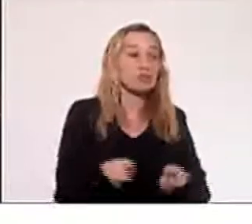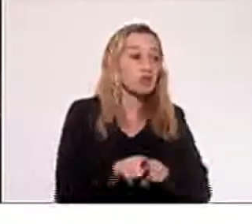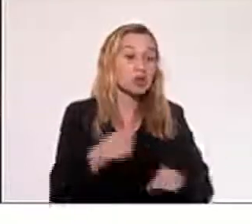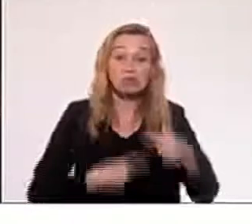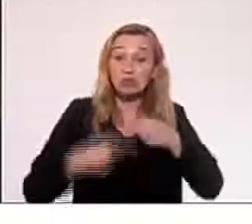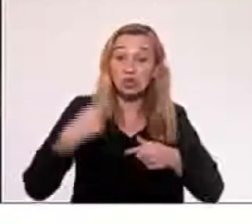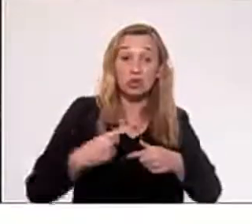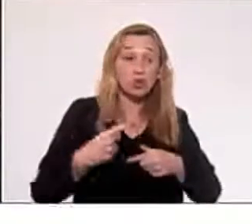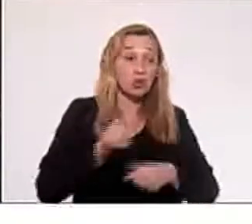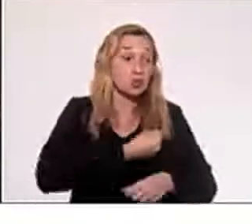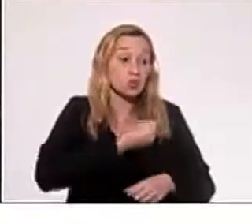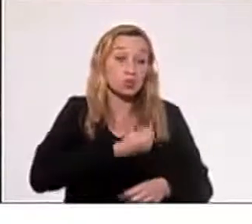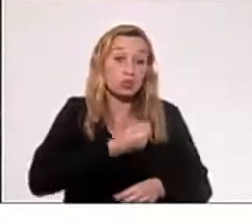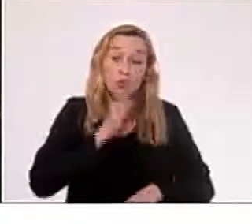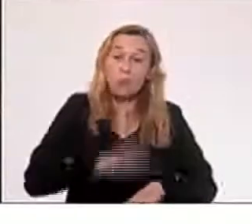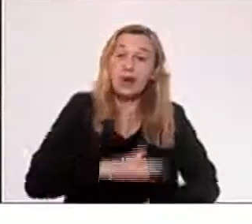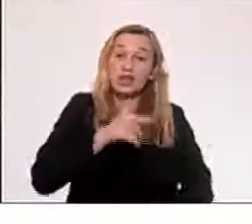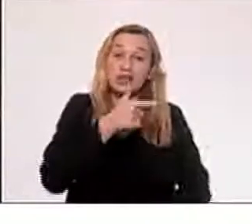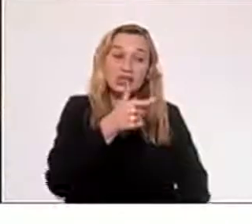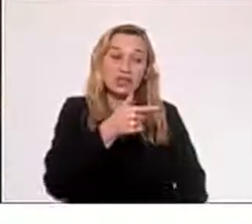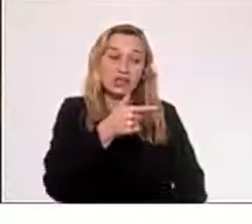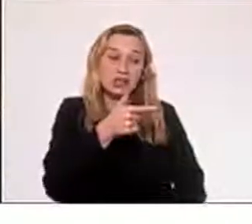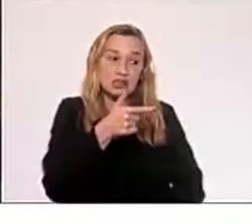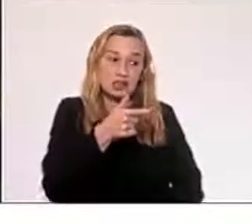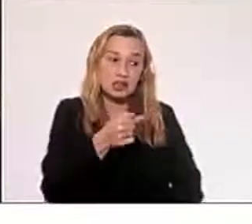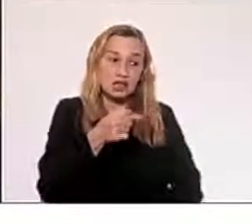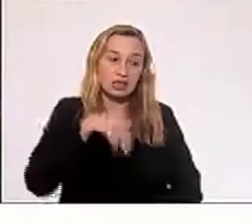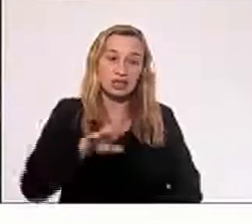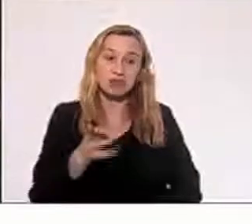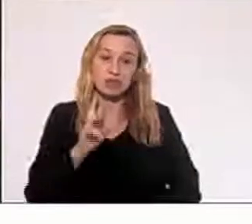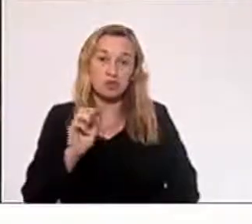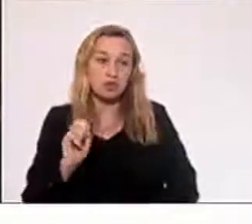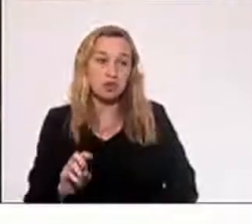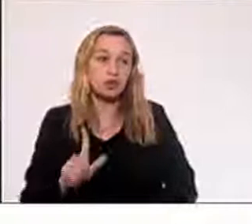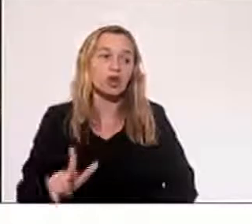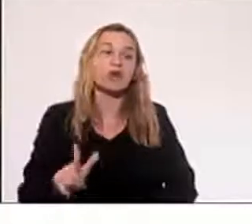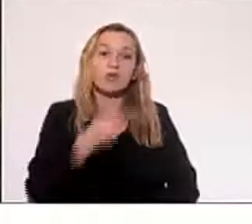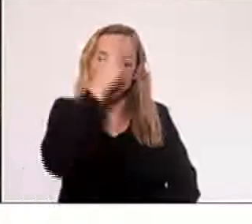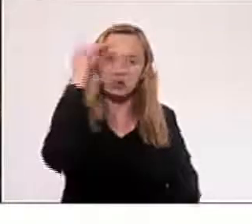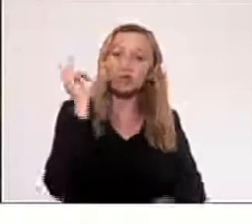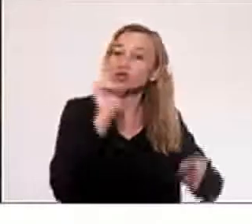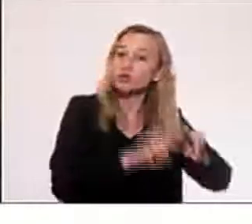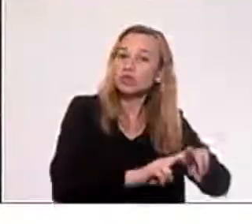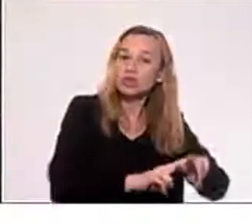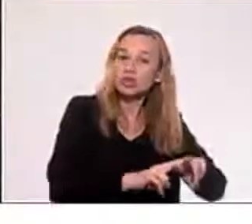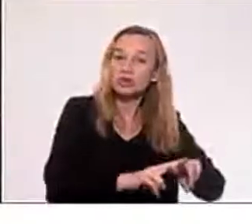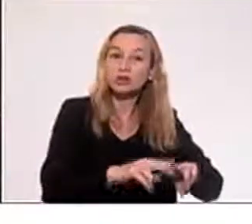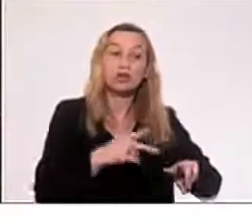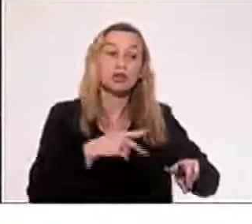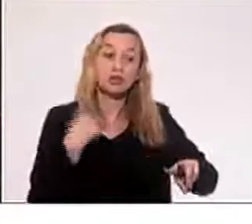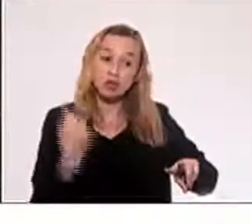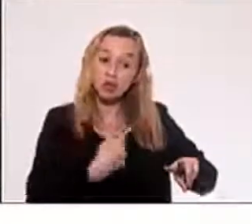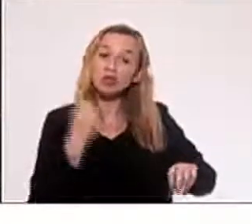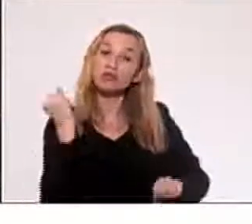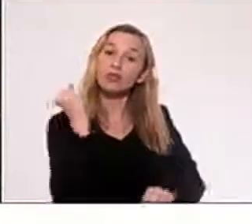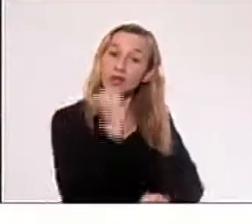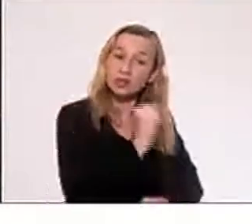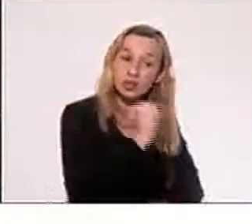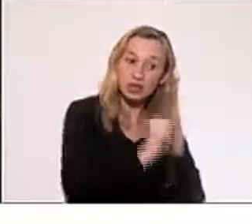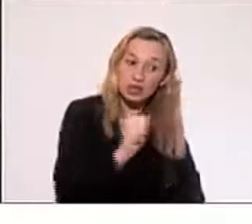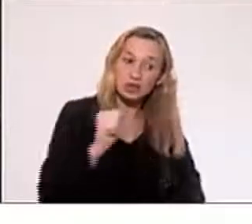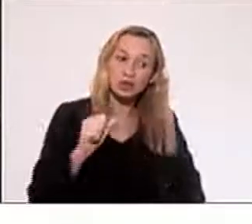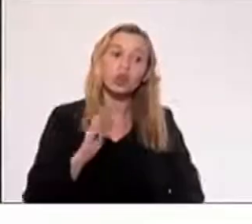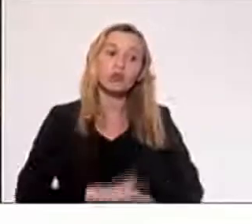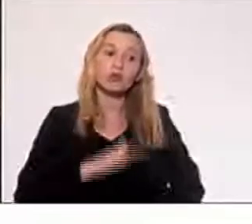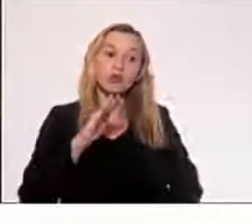mais de 700 mil pessoas encarceradas. Ou seja, estamos matando muito, estamos prendendo